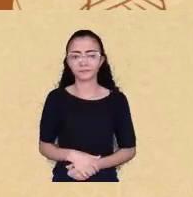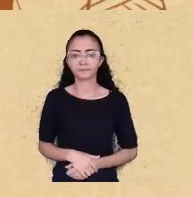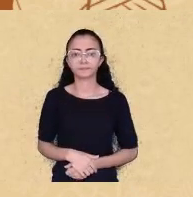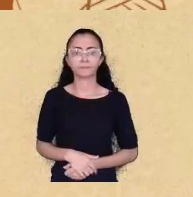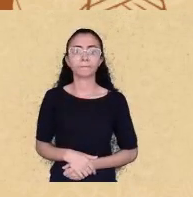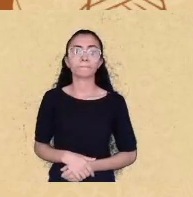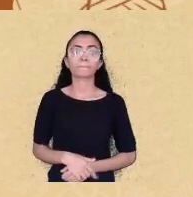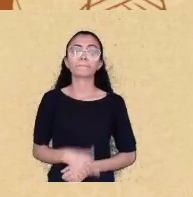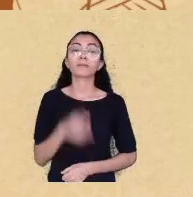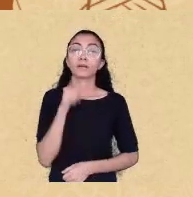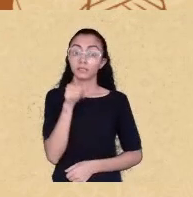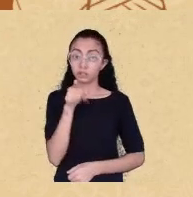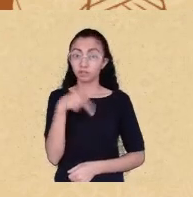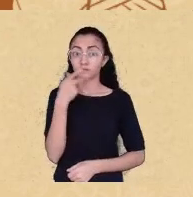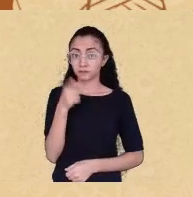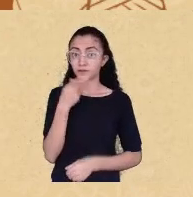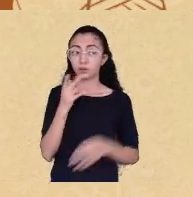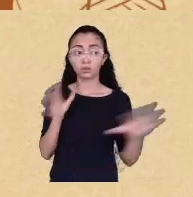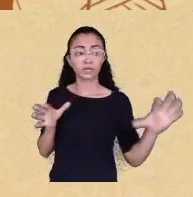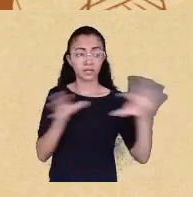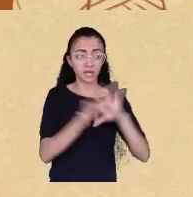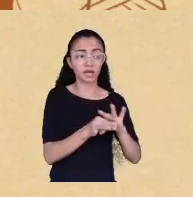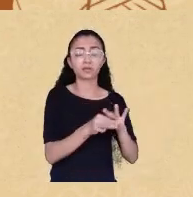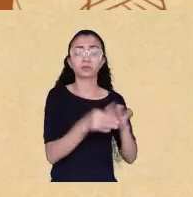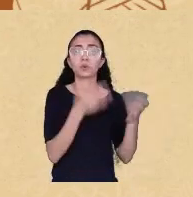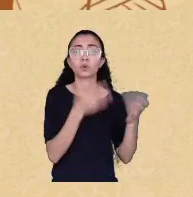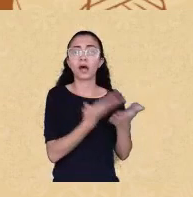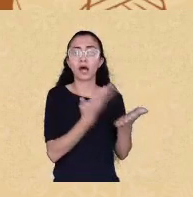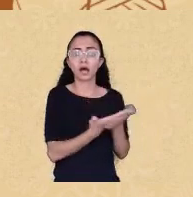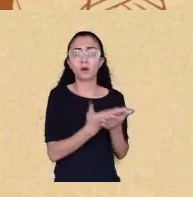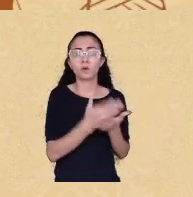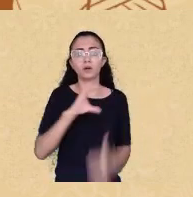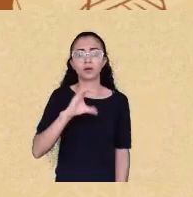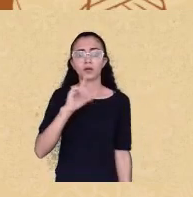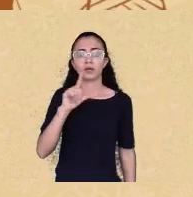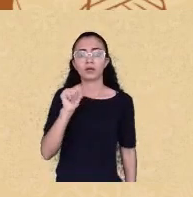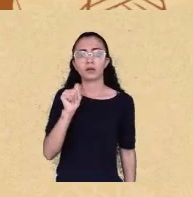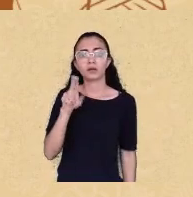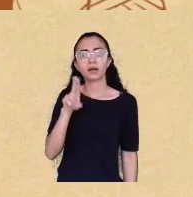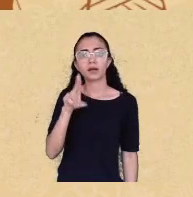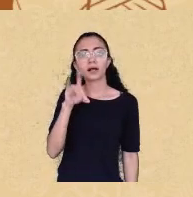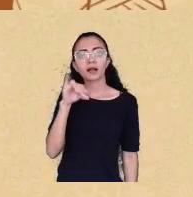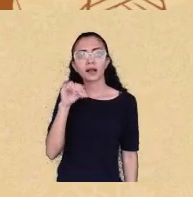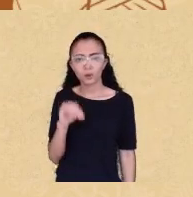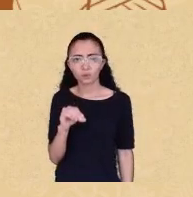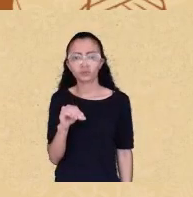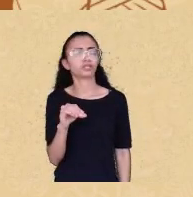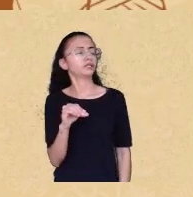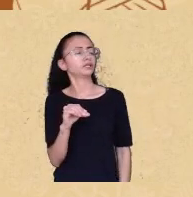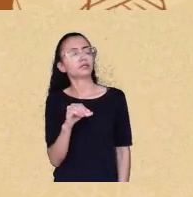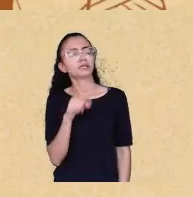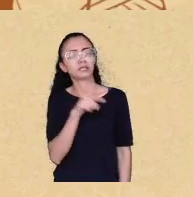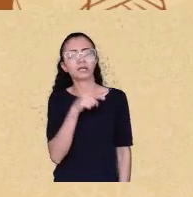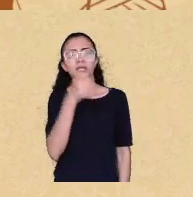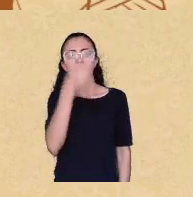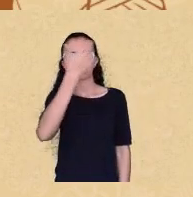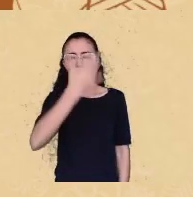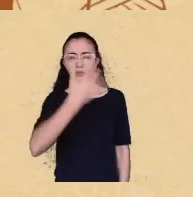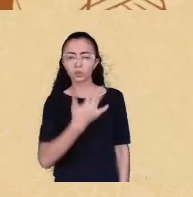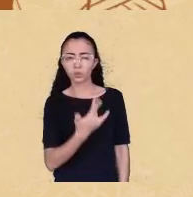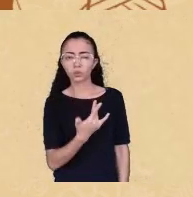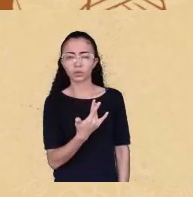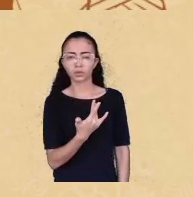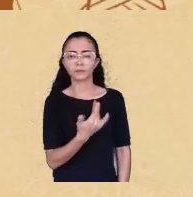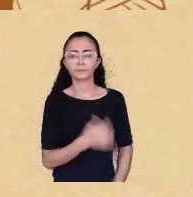Cláudia deu, a aula, né, o nosso encontro dialogado, e com o encontro passado também